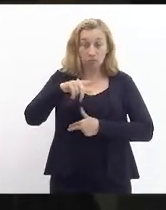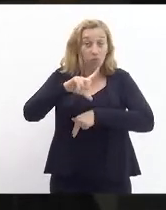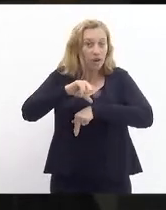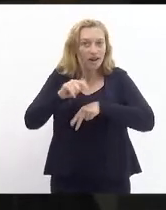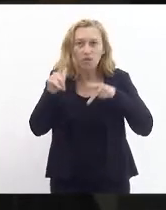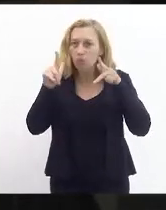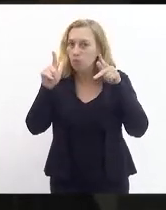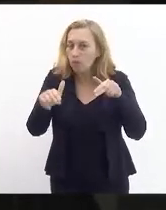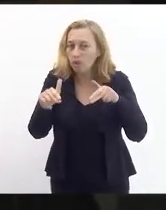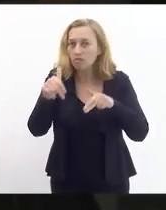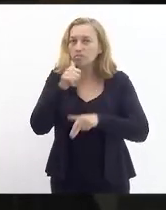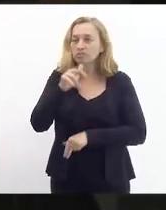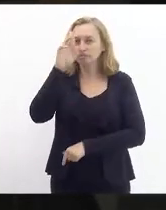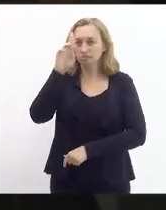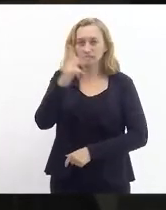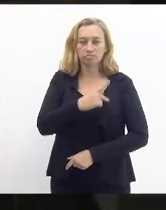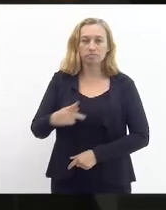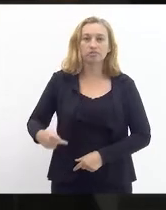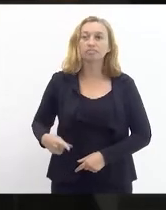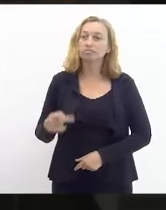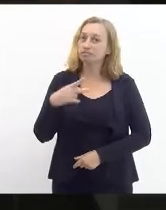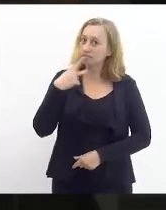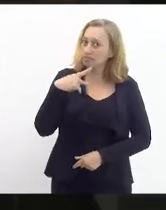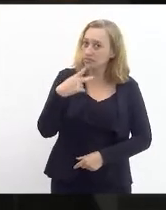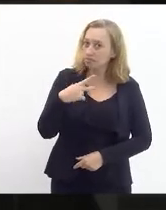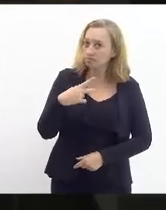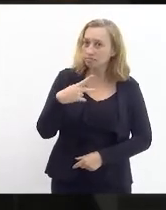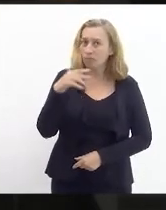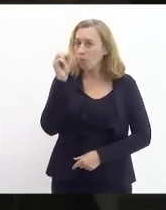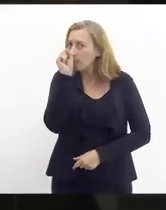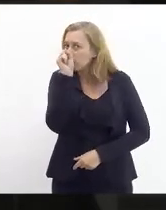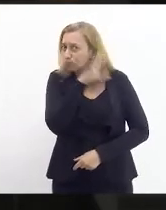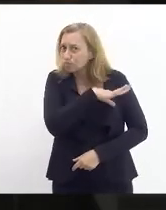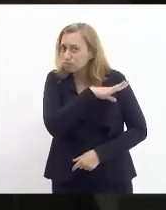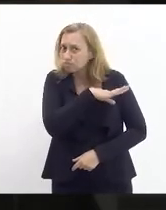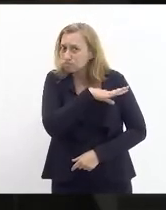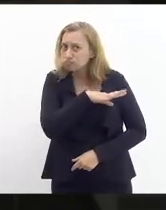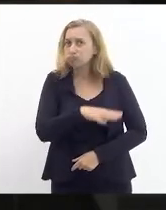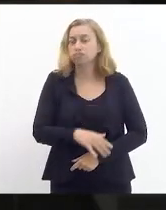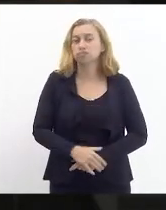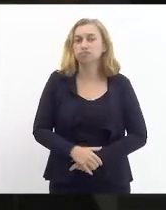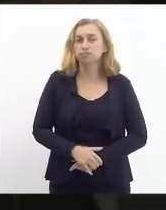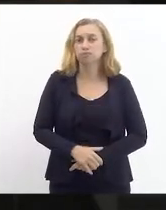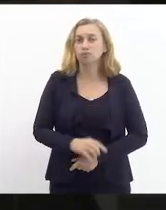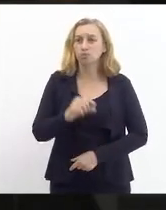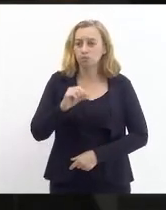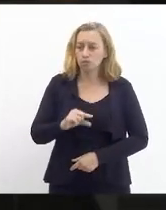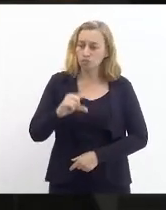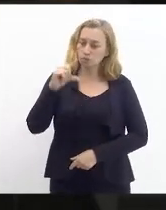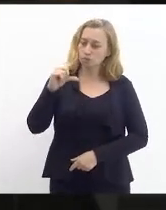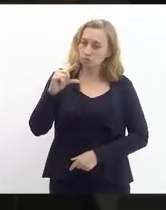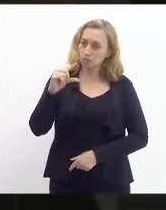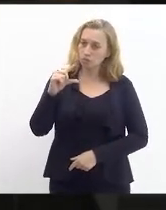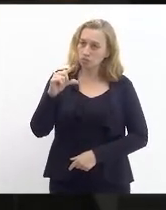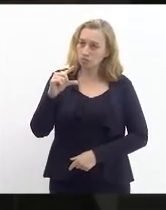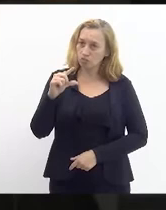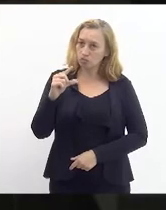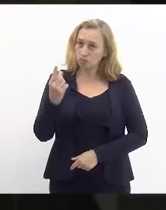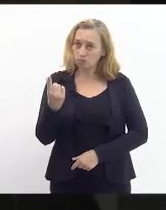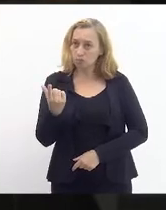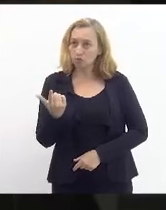senhora Presidente eu falava que tava um absurdo o aumento do custo de vida